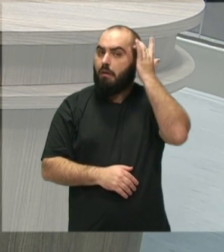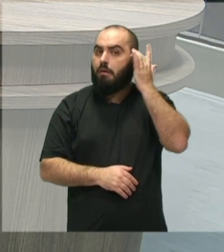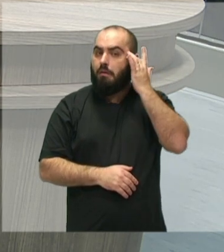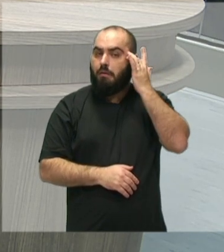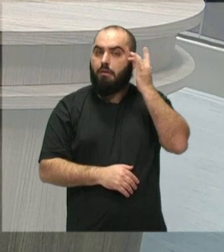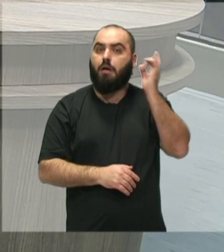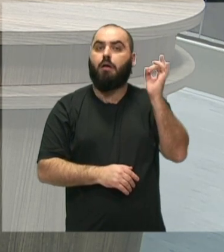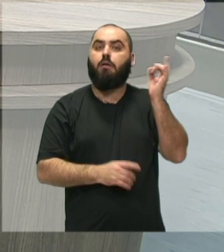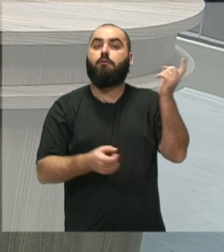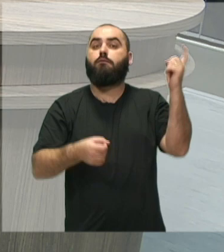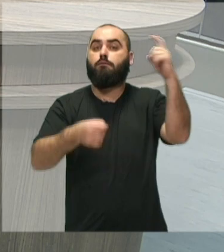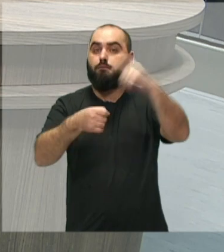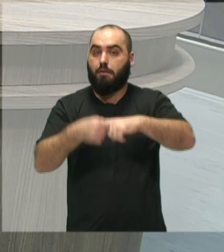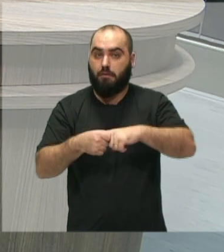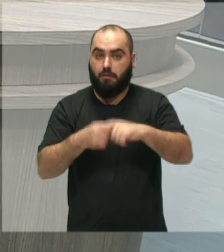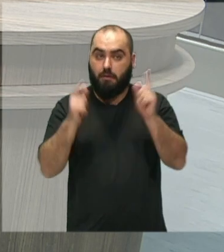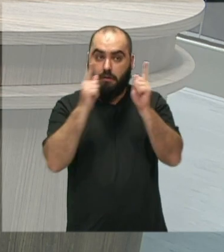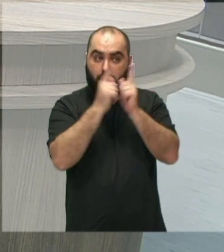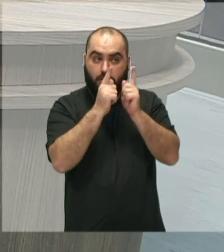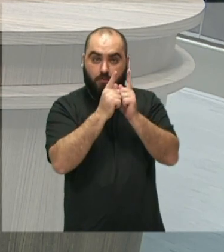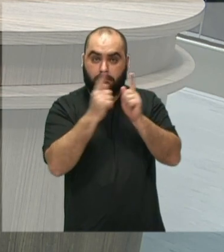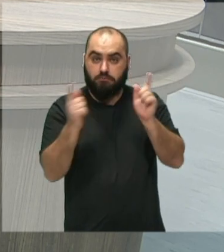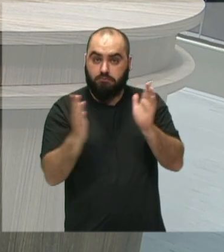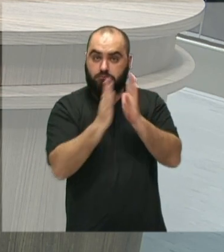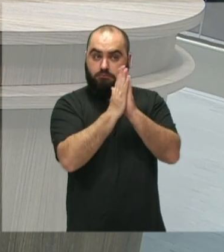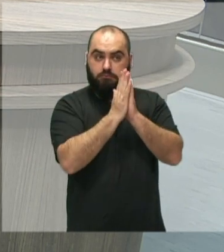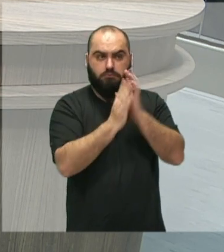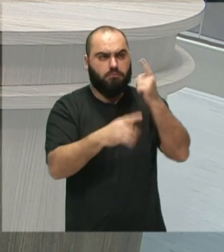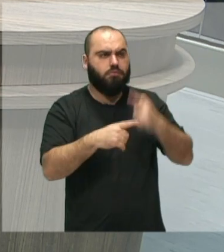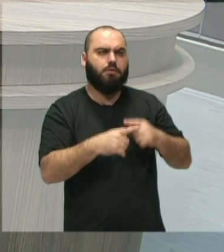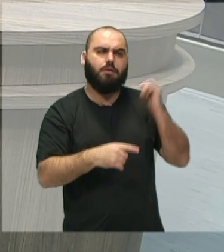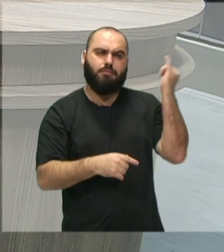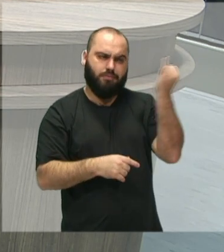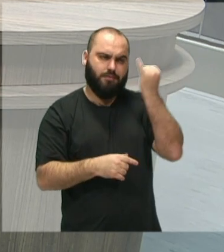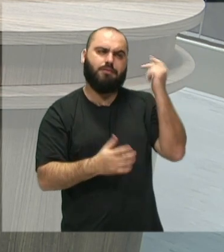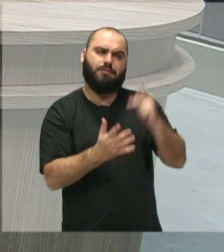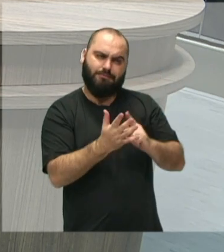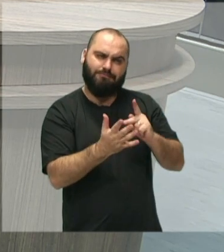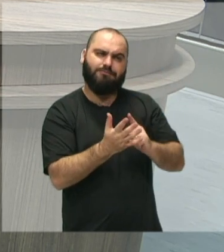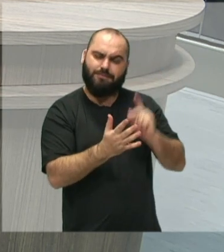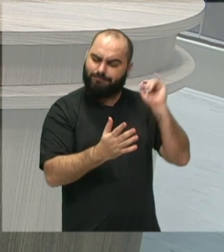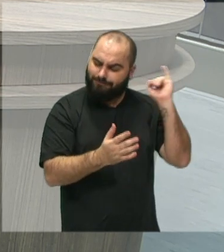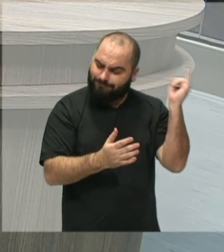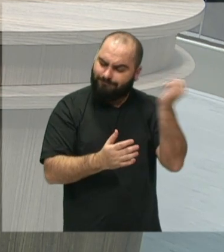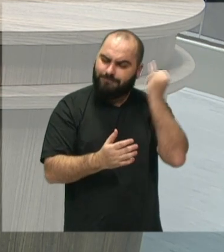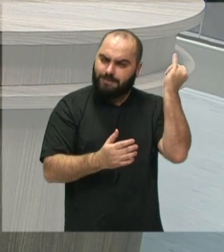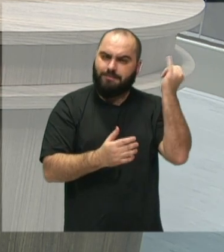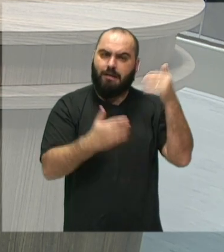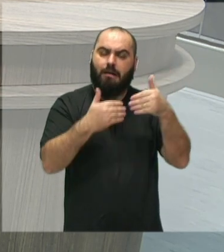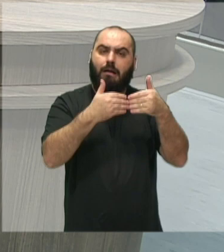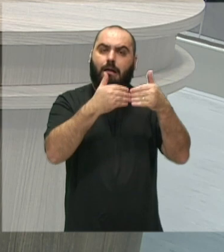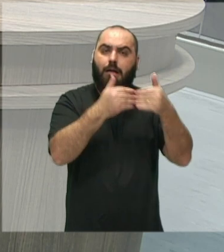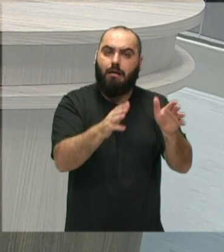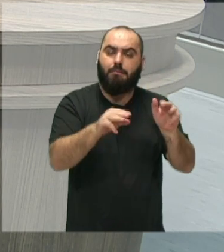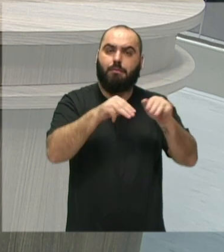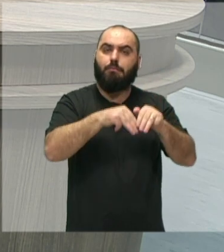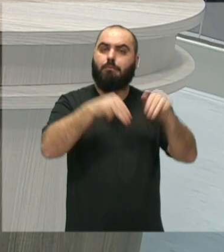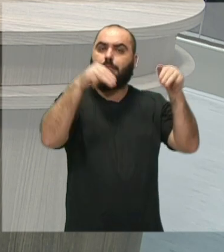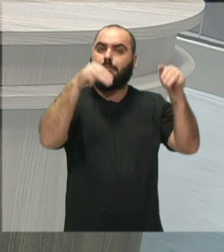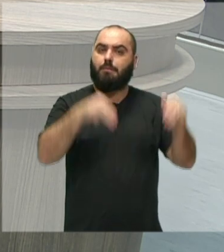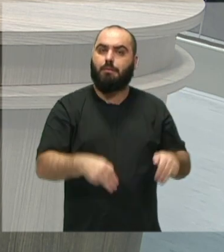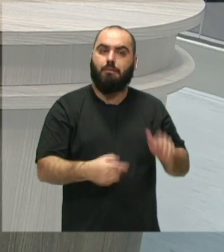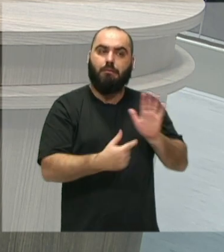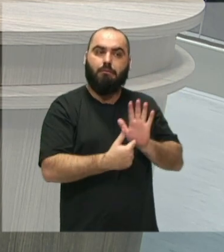né? De quando voltam essas exposições, que são tão importantes, né? Tão importante estar aberto o museu para